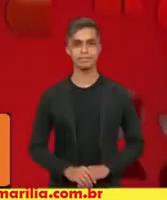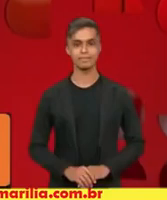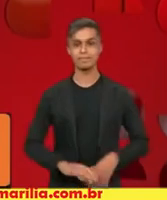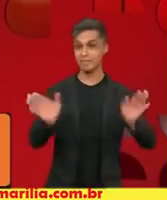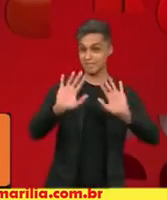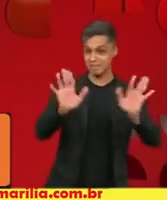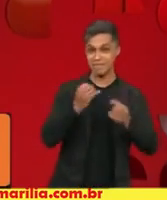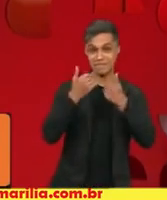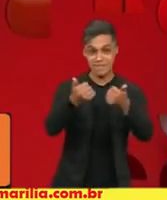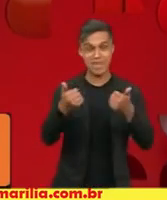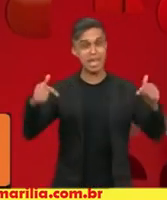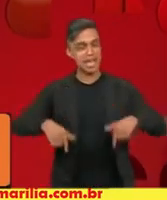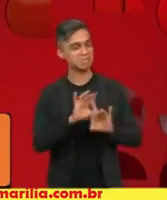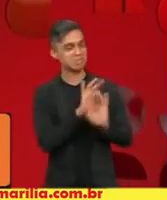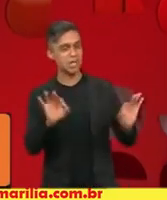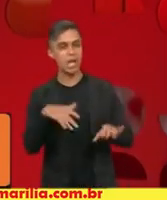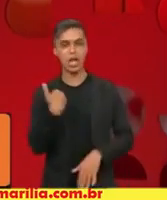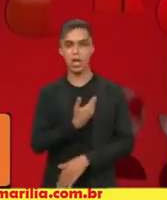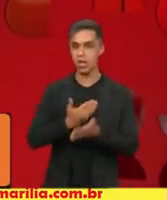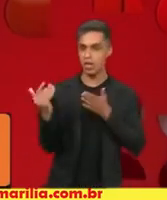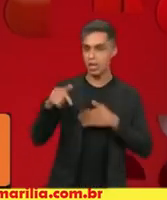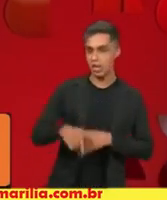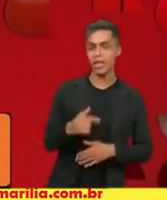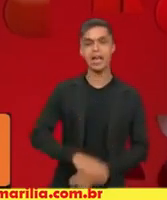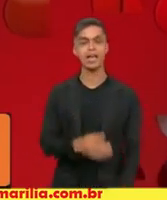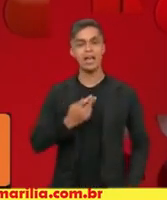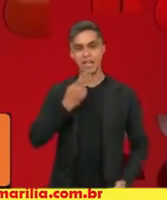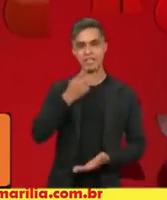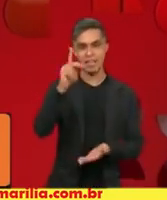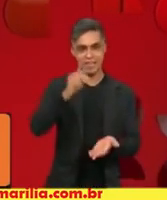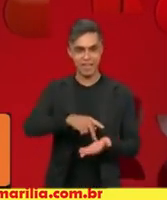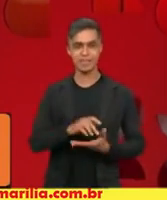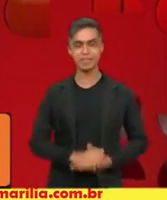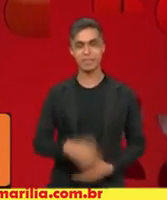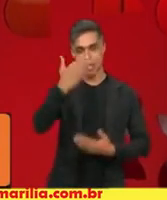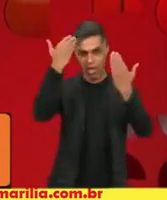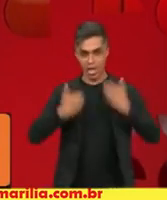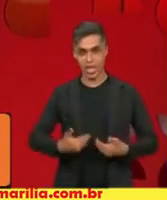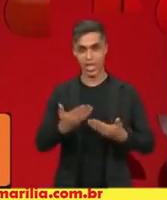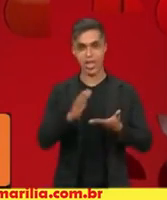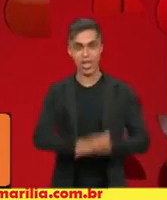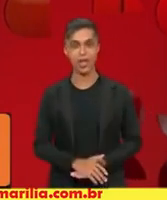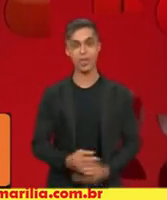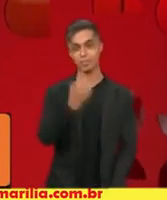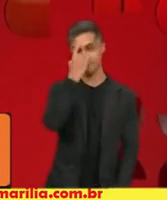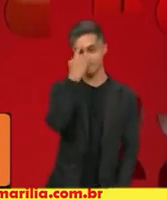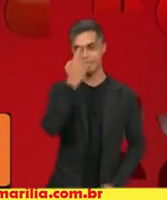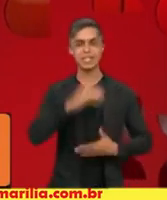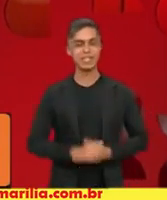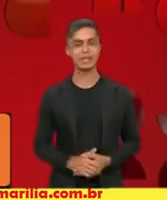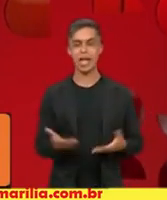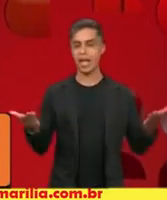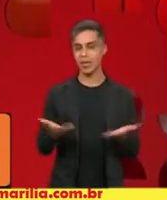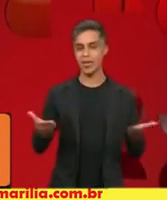Olá, tudo bem por aí? Por aqui tudo certo? Estamos começando mais um Dando a Real comigo, Leandro Demori, aqui na nossa TV Brasil. A partir